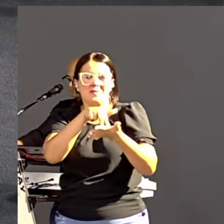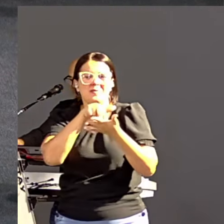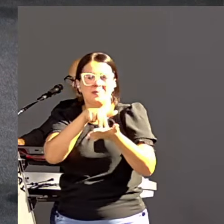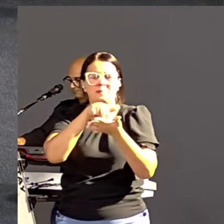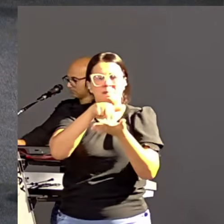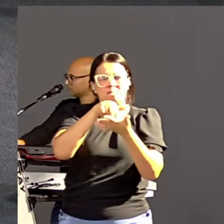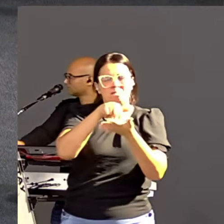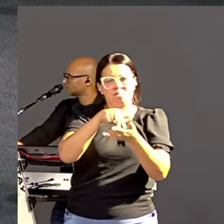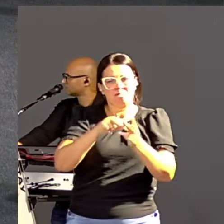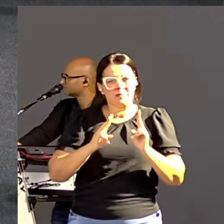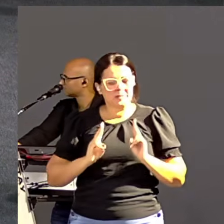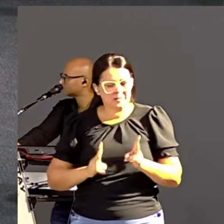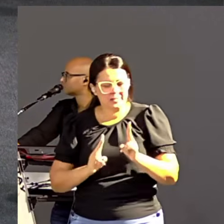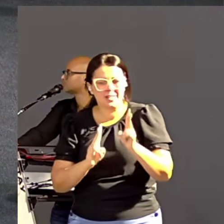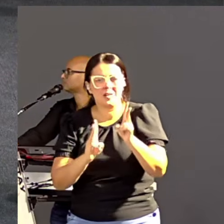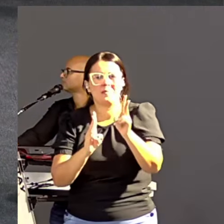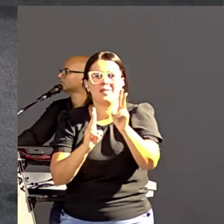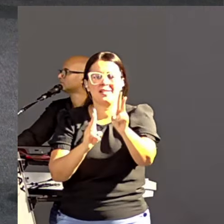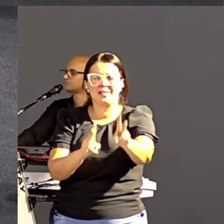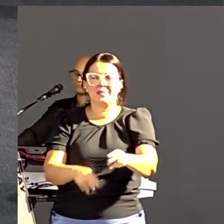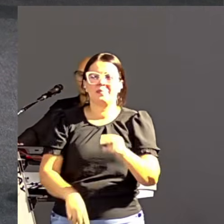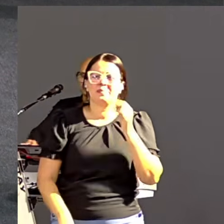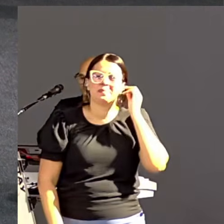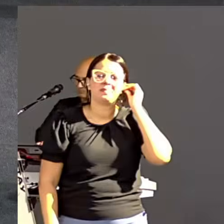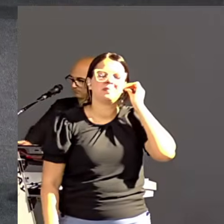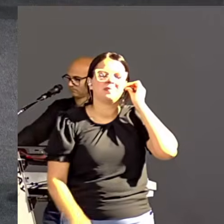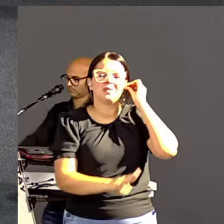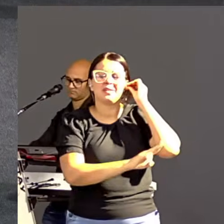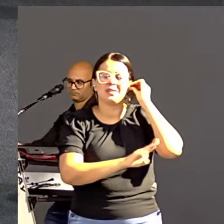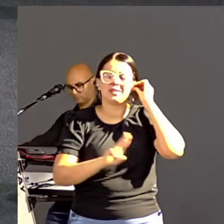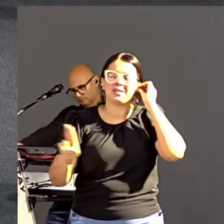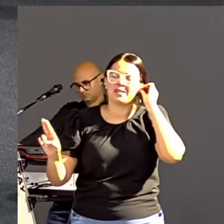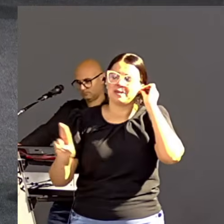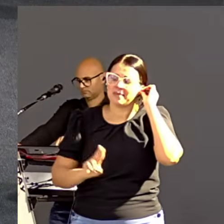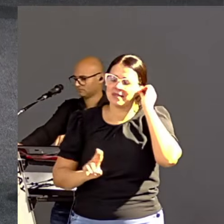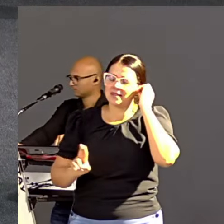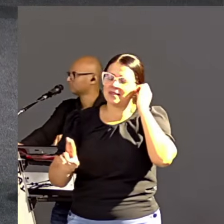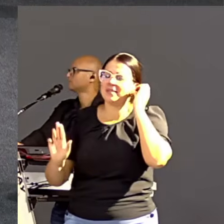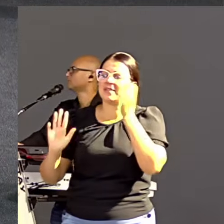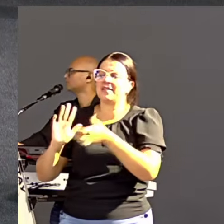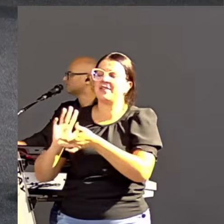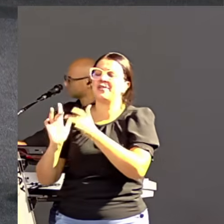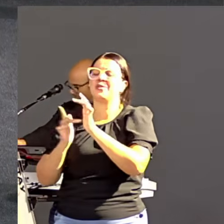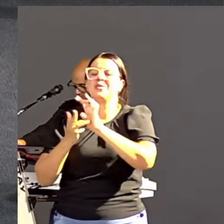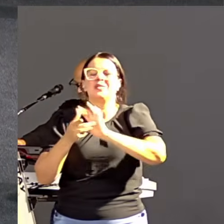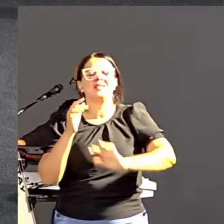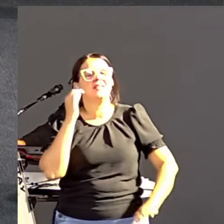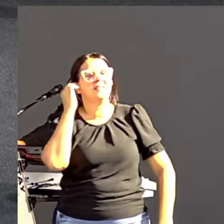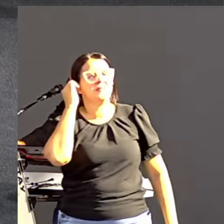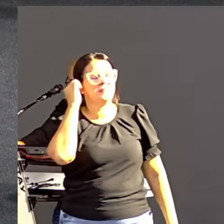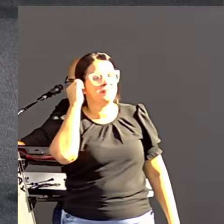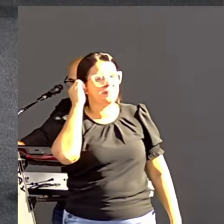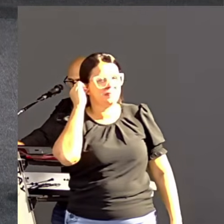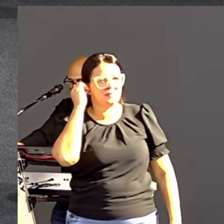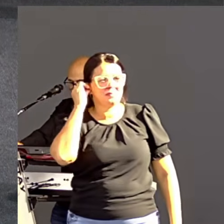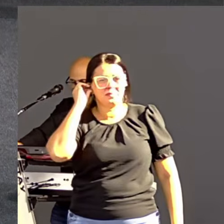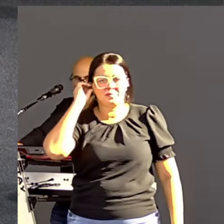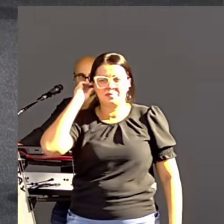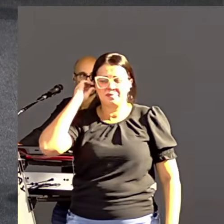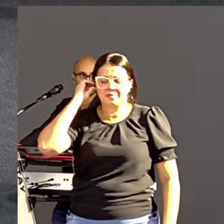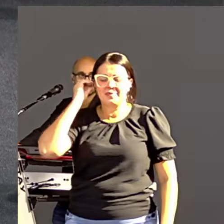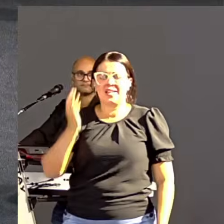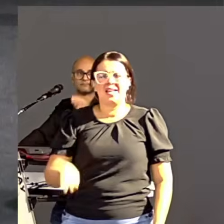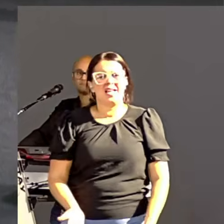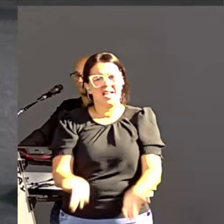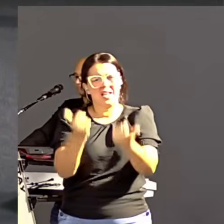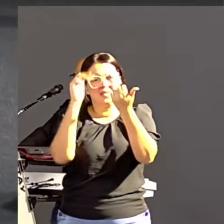Estamos prontos. No nome de Jesus. No nome de Jesus.